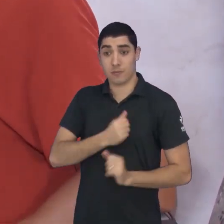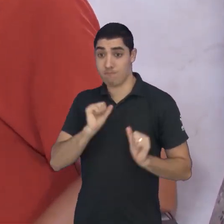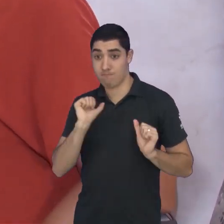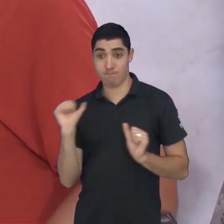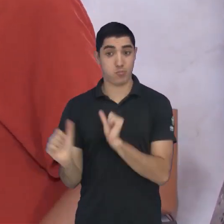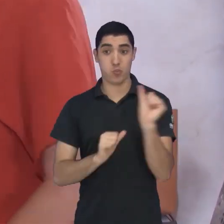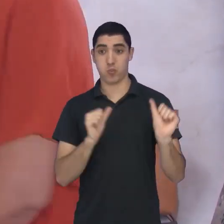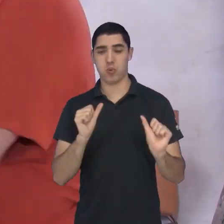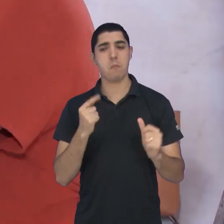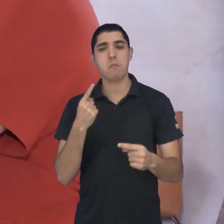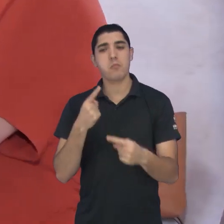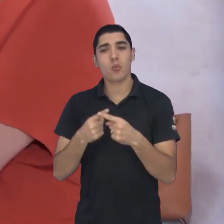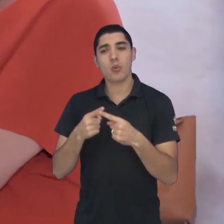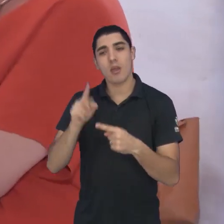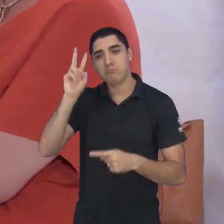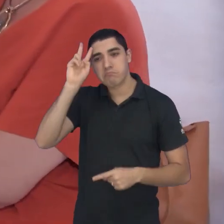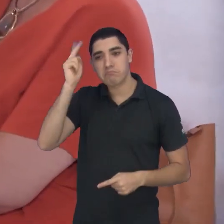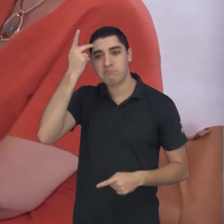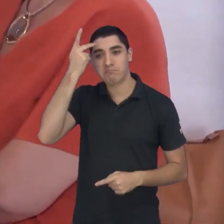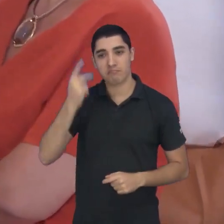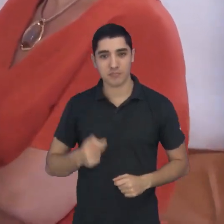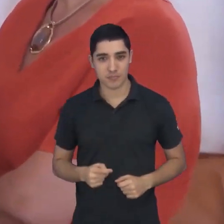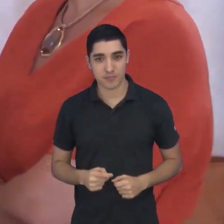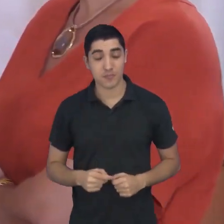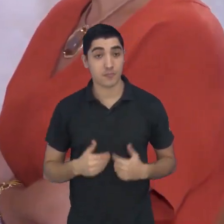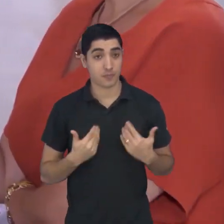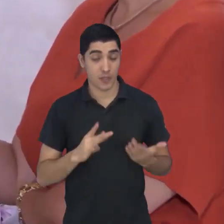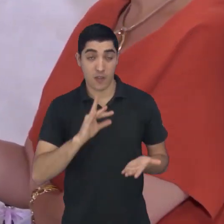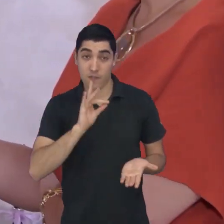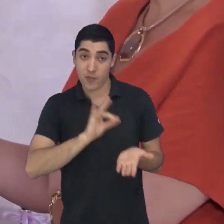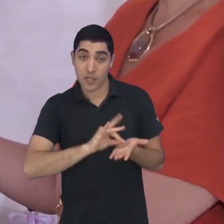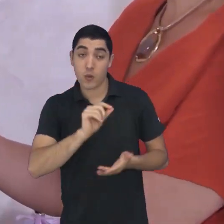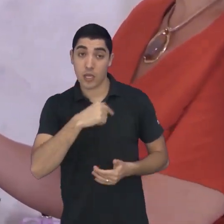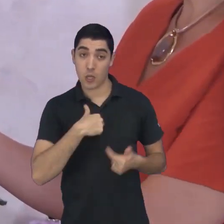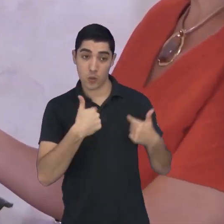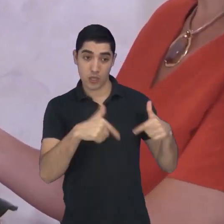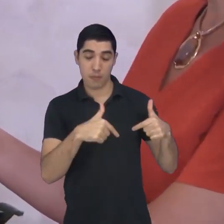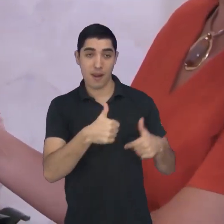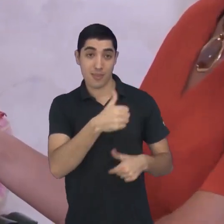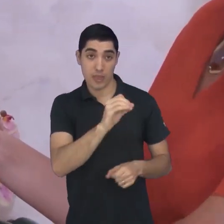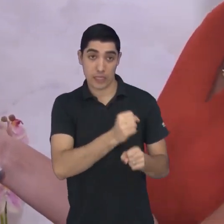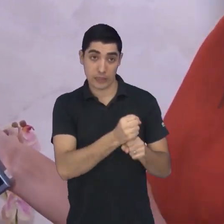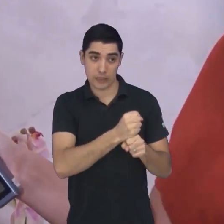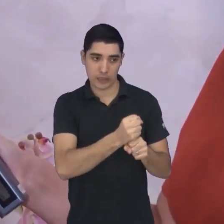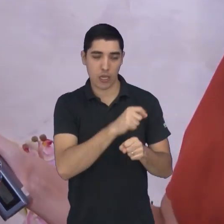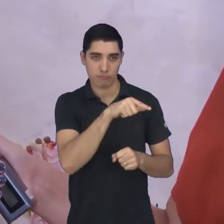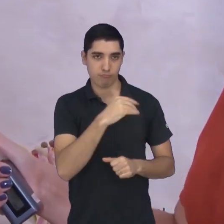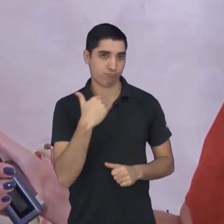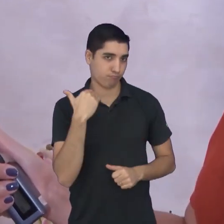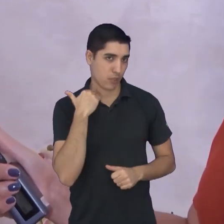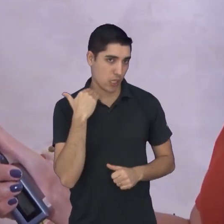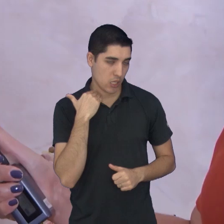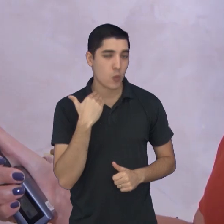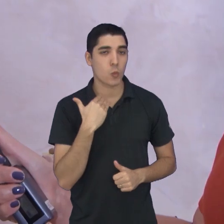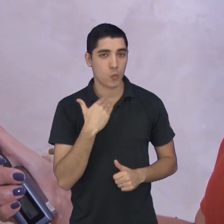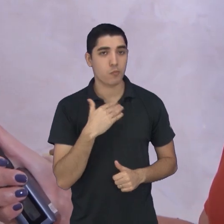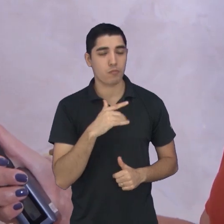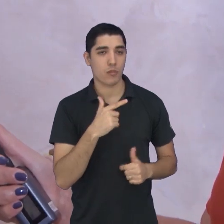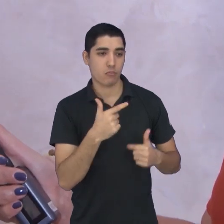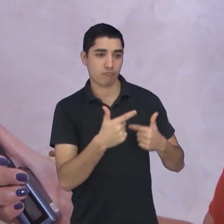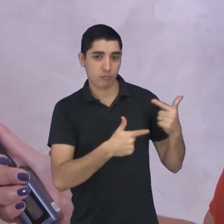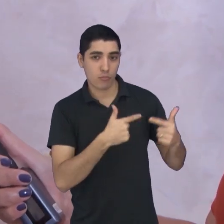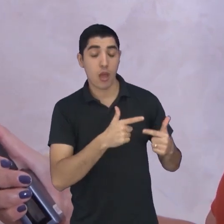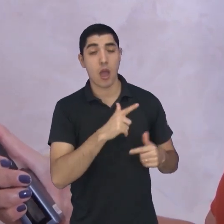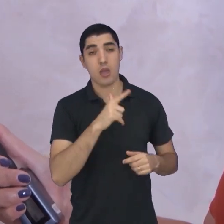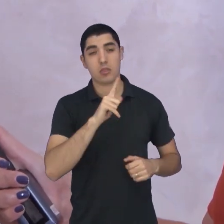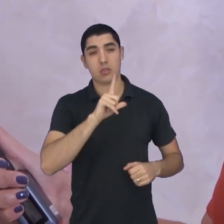você mudou de ideia? Na verdade, eu trabalhei 10 anos, né, na instituição financeira E aí, nos 2 últimos anos antes de